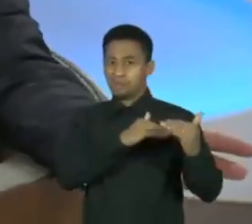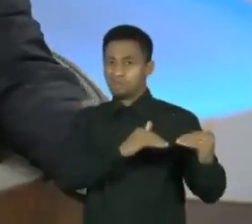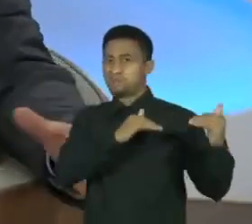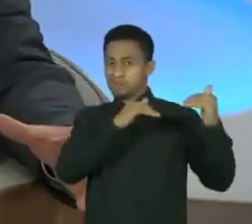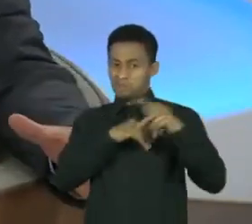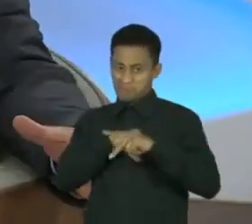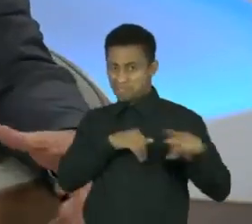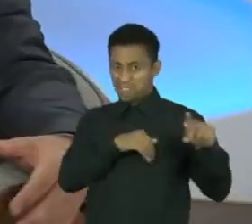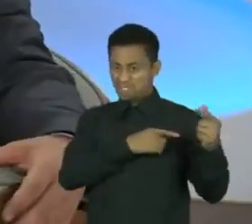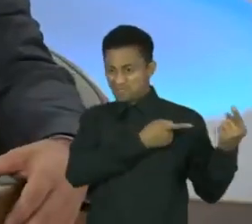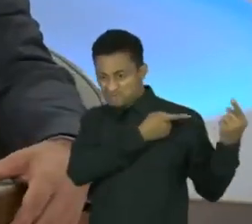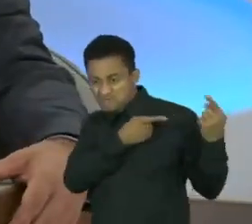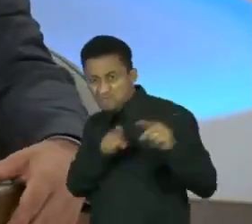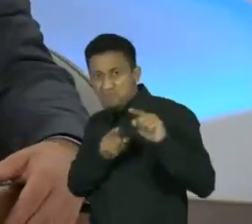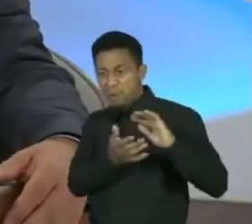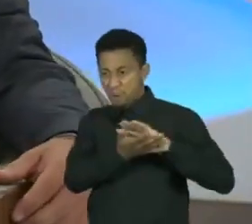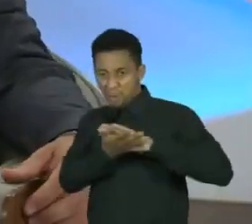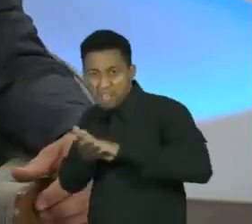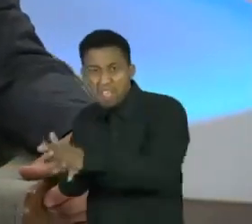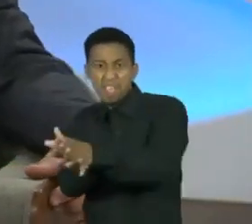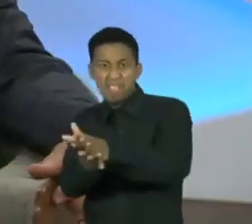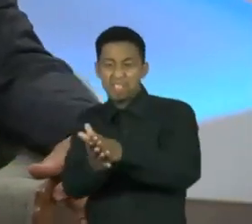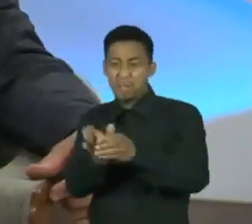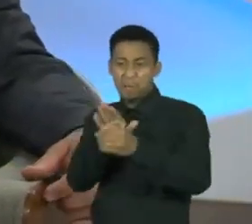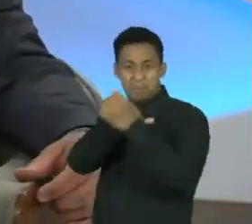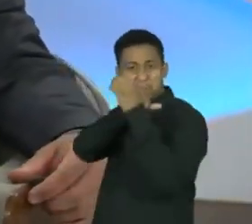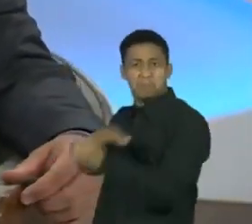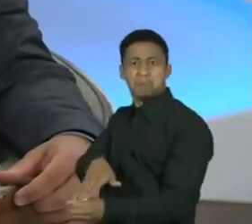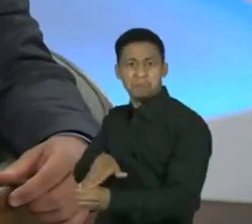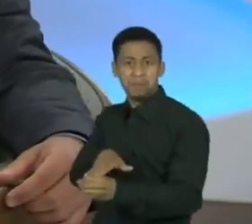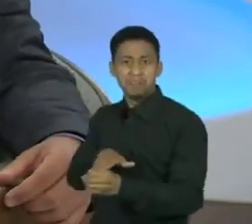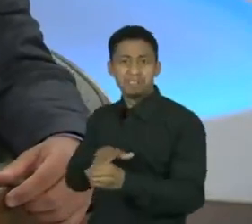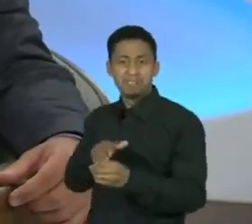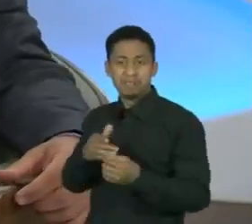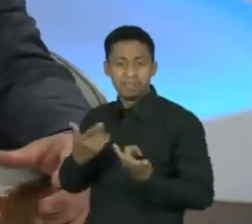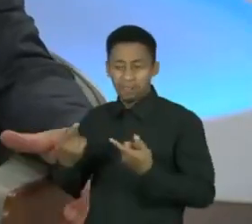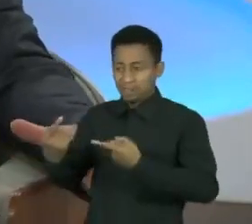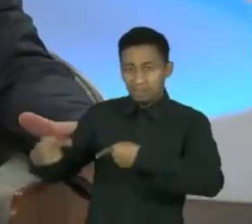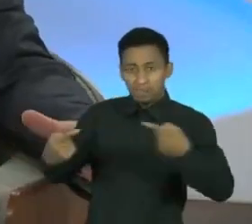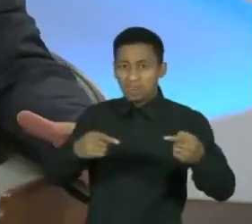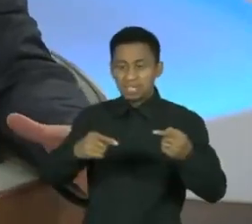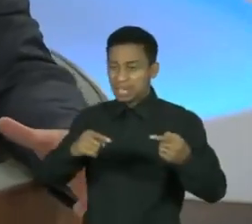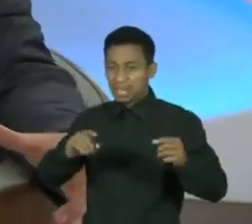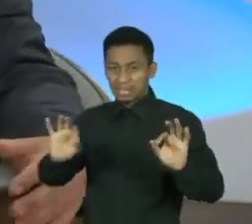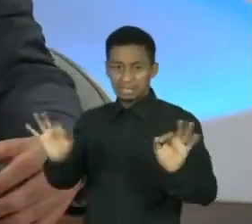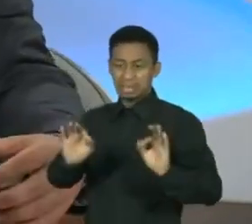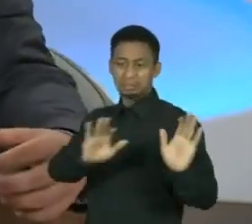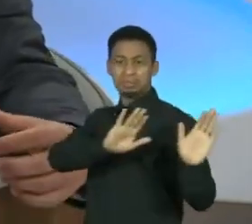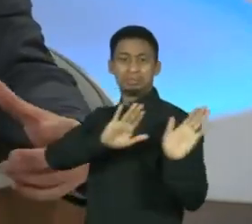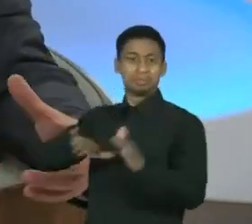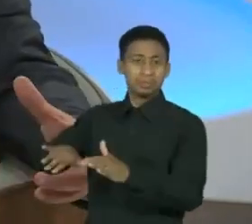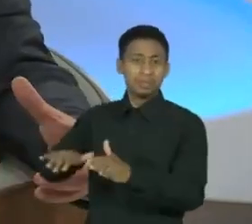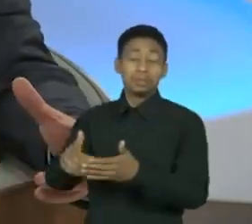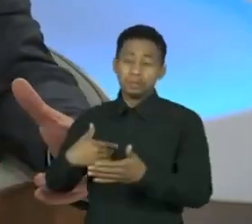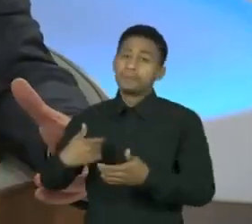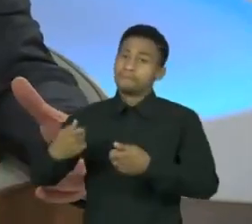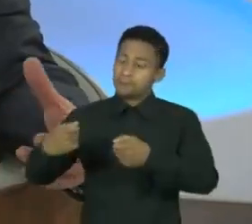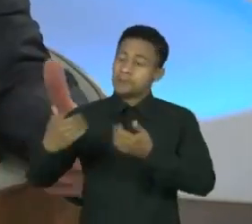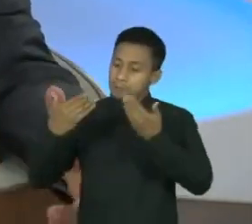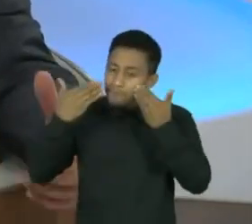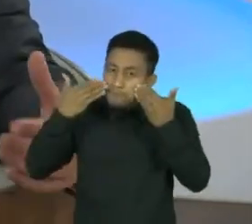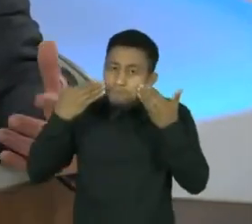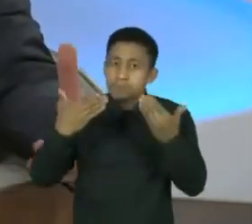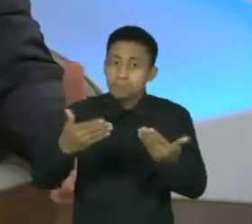para para deixá-lo à margem alijá-lo das políticas públicas Acho que tudo isso era necessário para que a gente